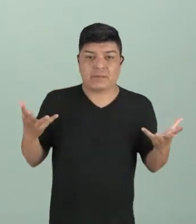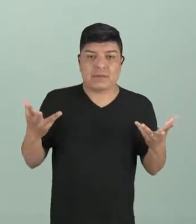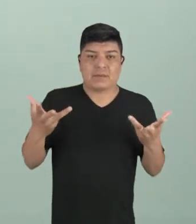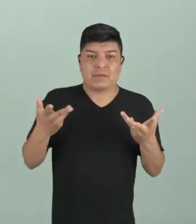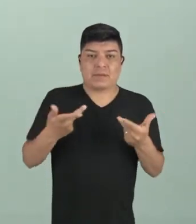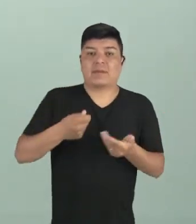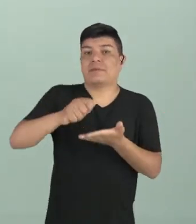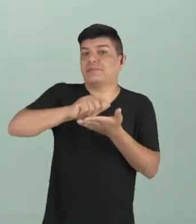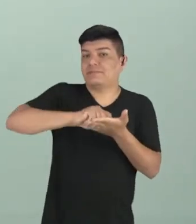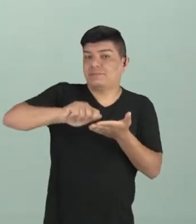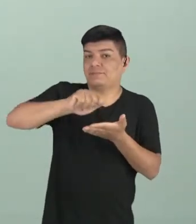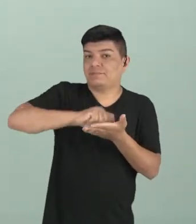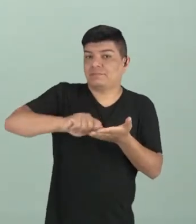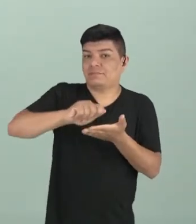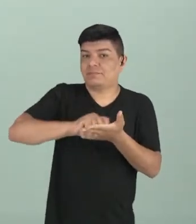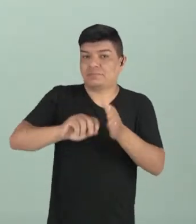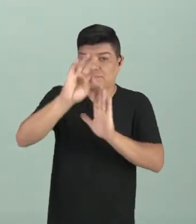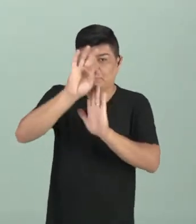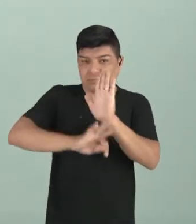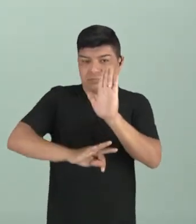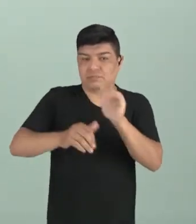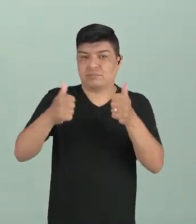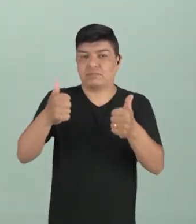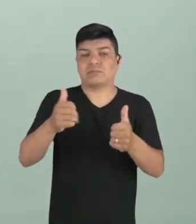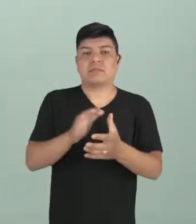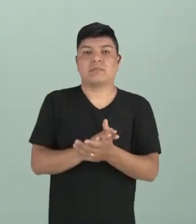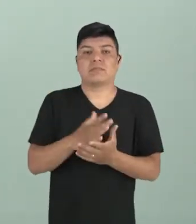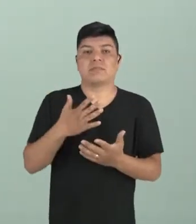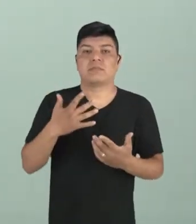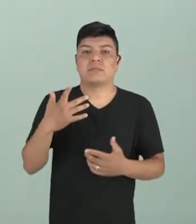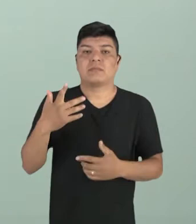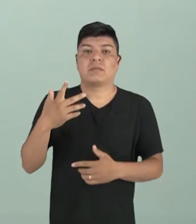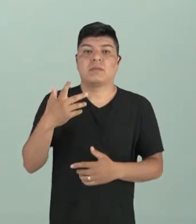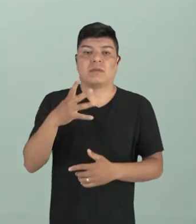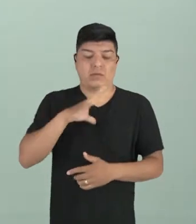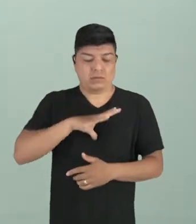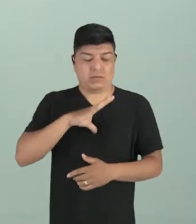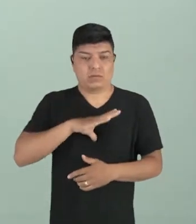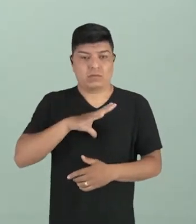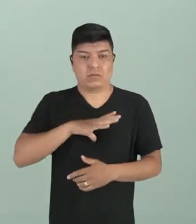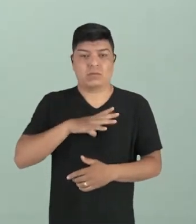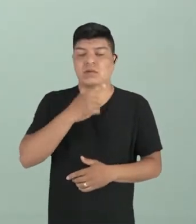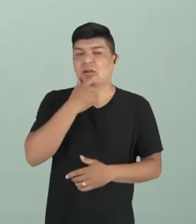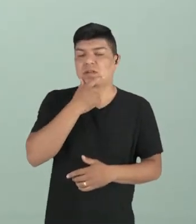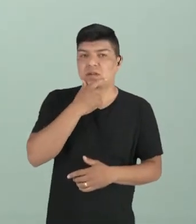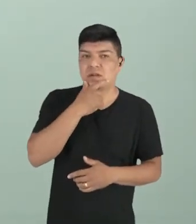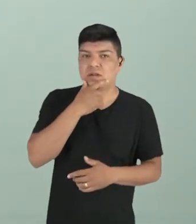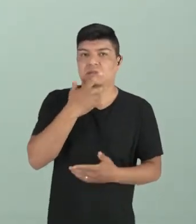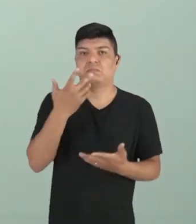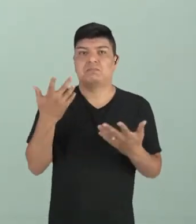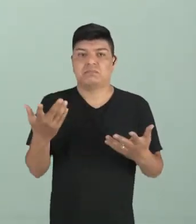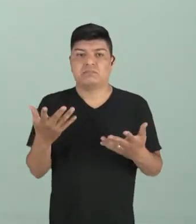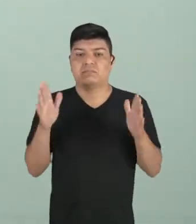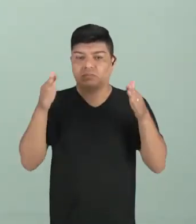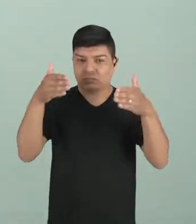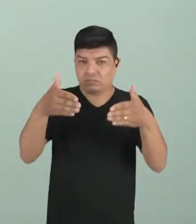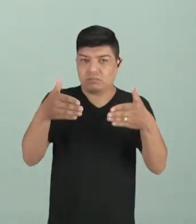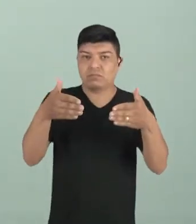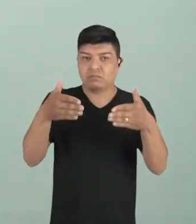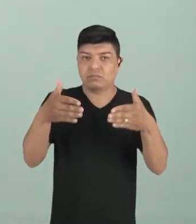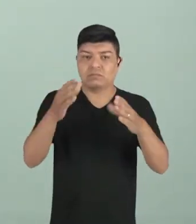da escrita, né, que é a produção textual. Então, assim, a língua portuguesa, a língua espanhola, a língua inglesa, ela trabalha pautada nesses